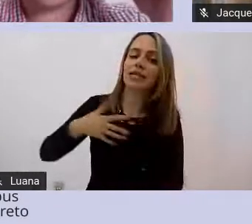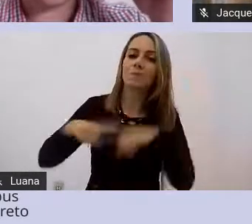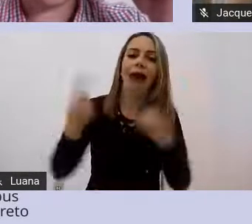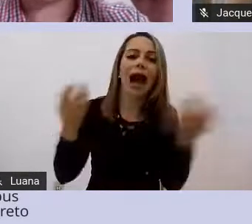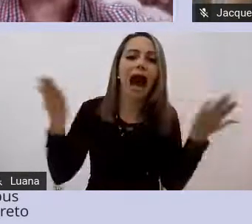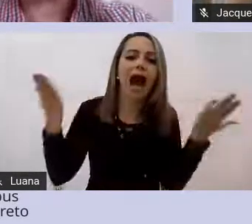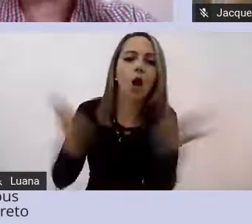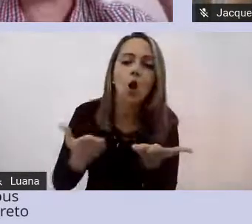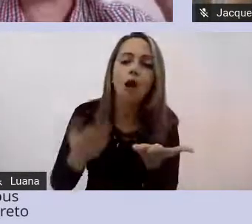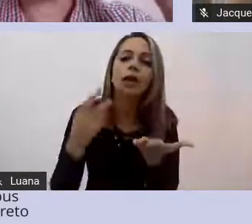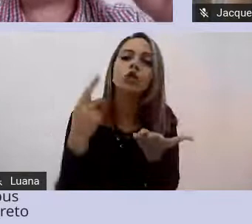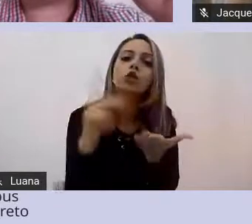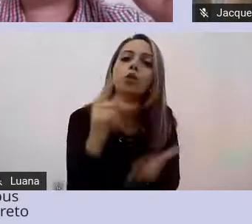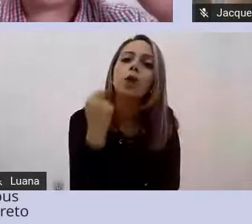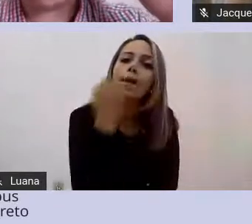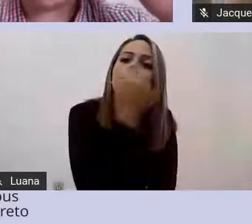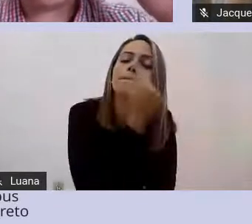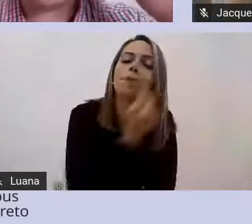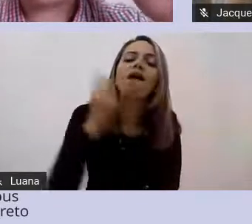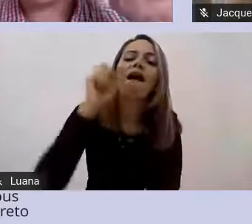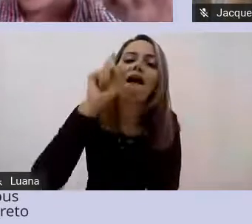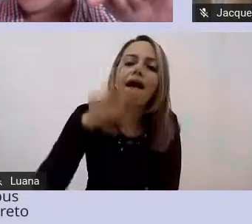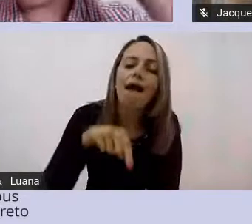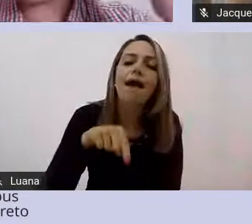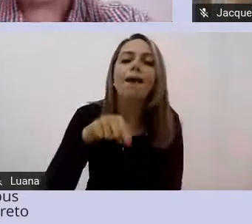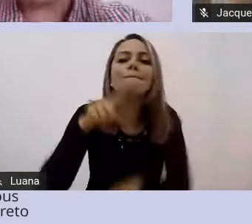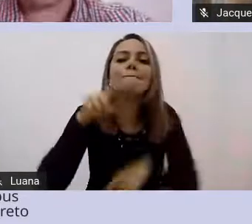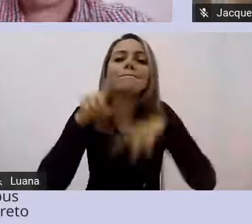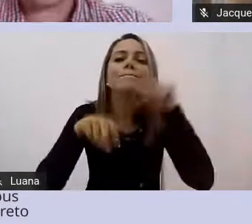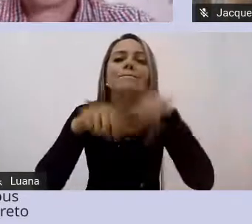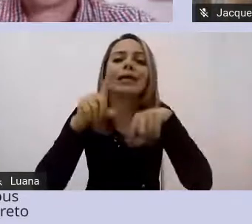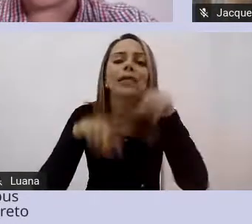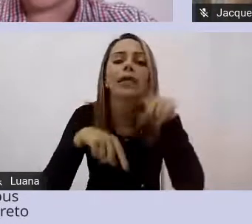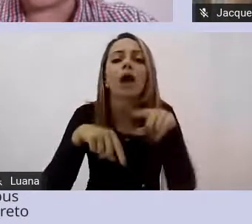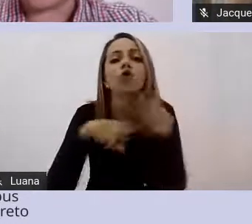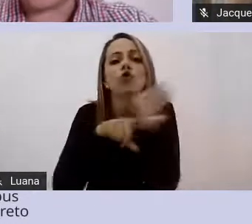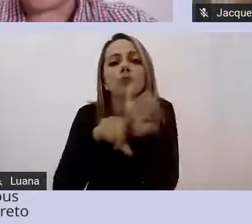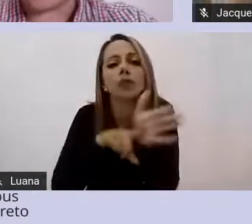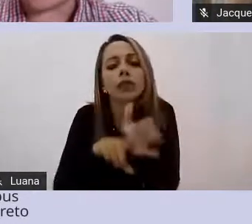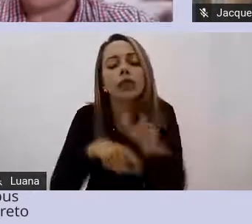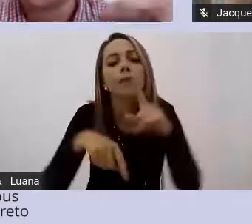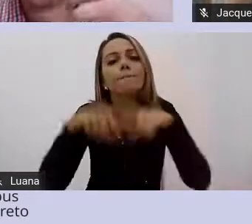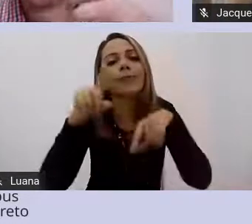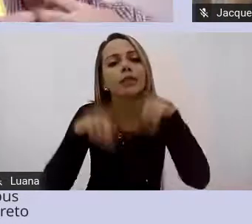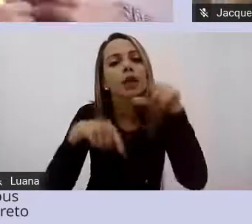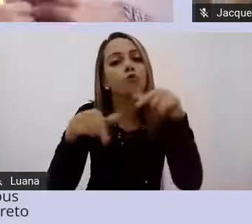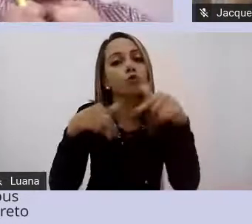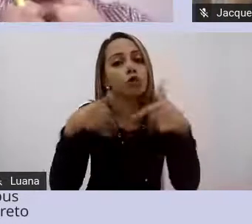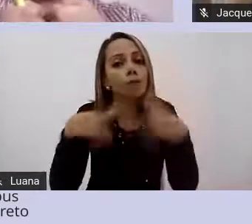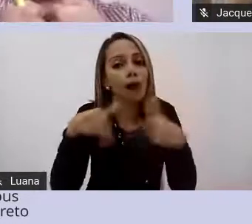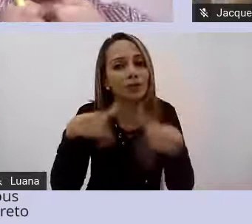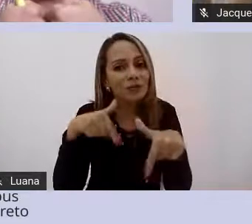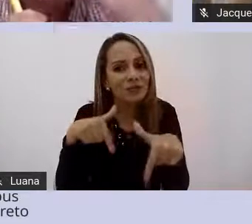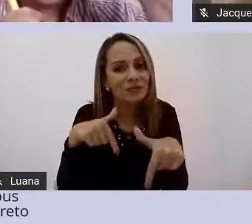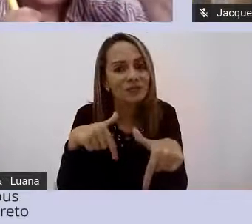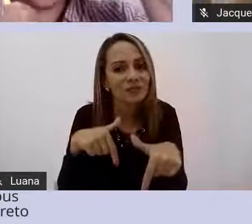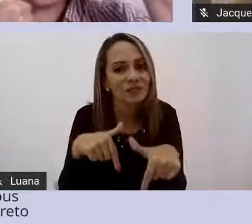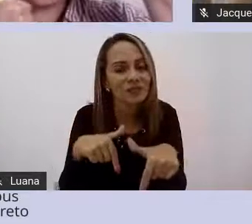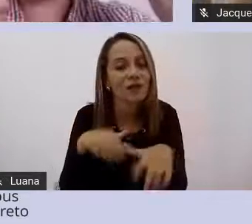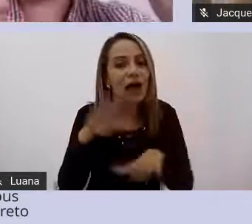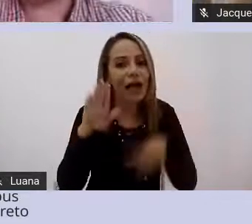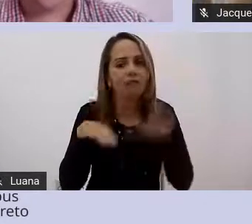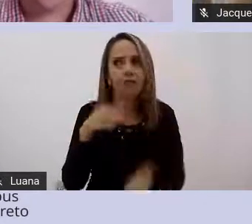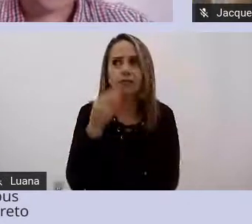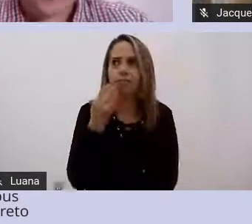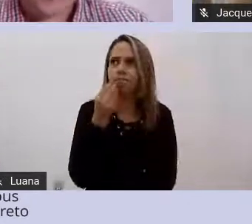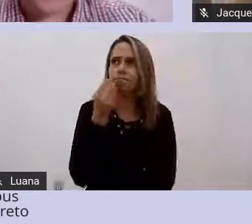aprender o que esses alimentos significam. Eu achei muito interessante quando ele colocou essa questão do gosto entrar em choque quando essas